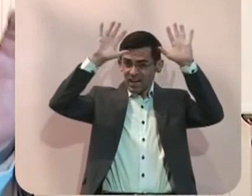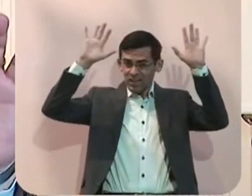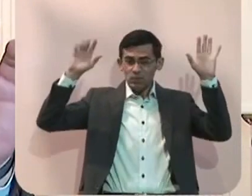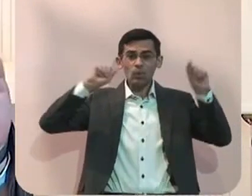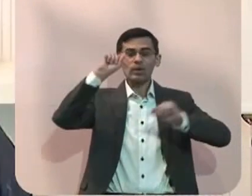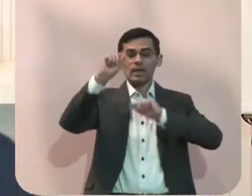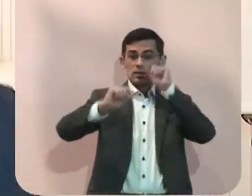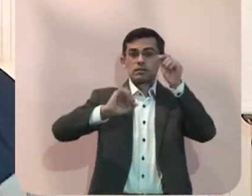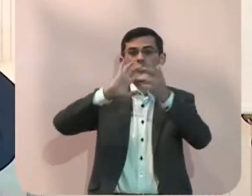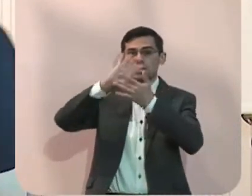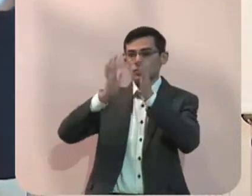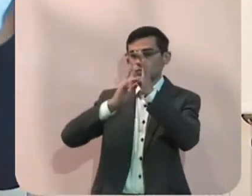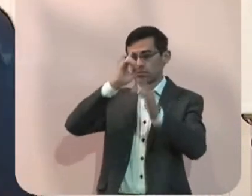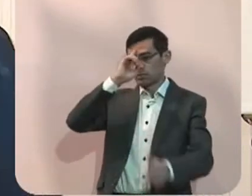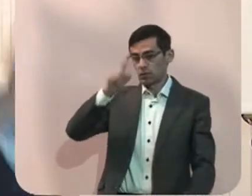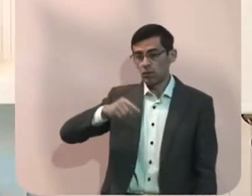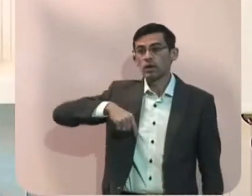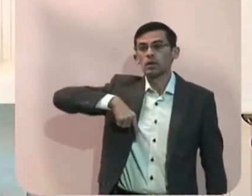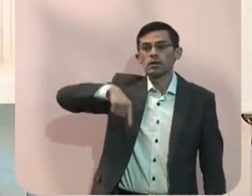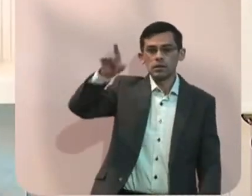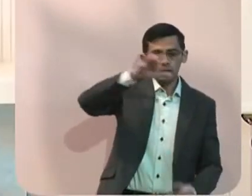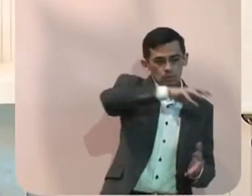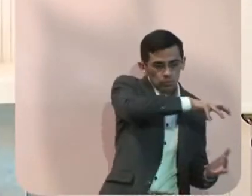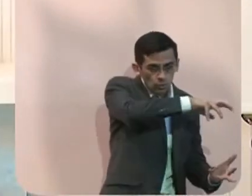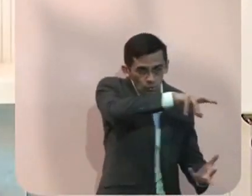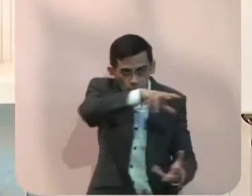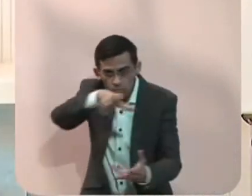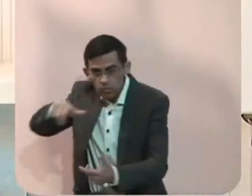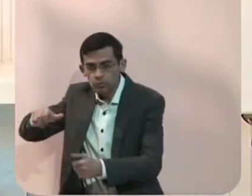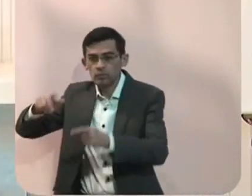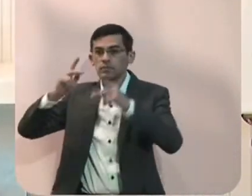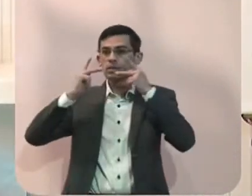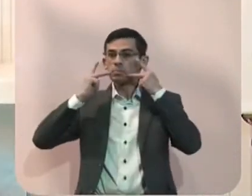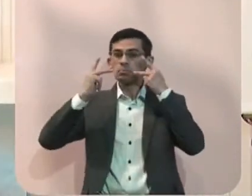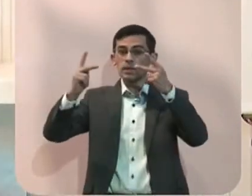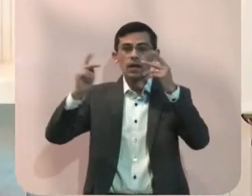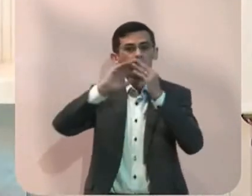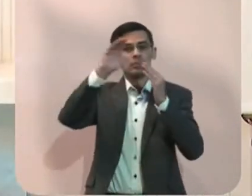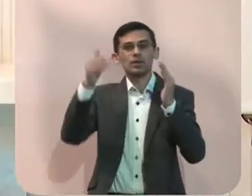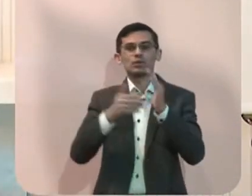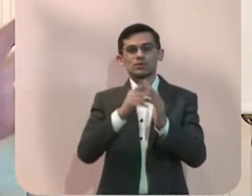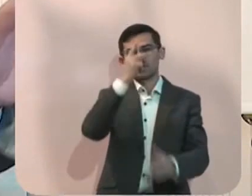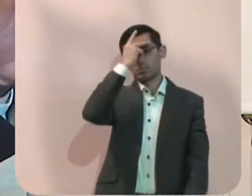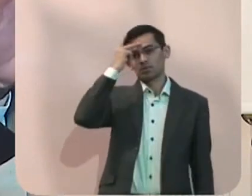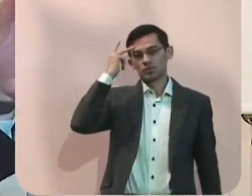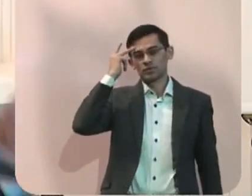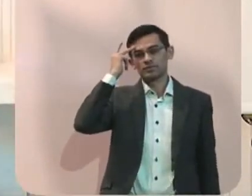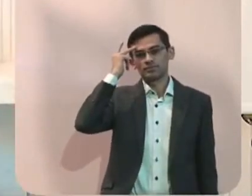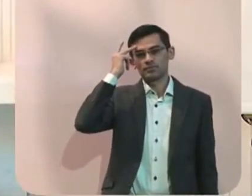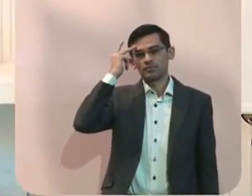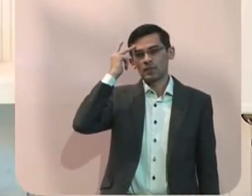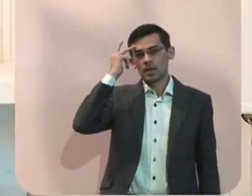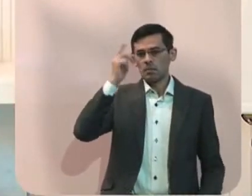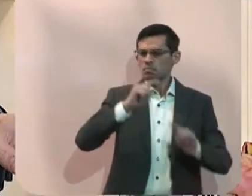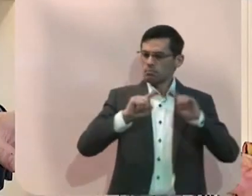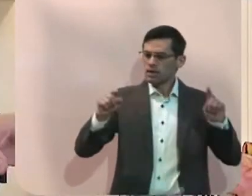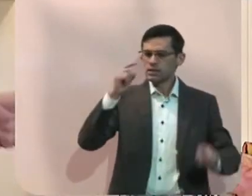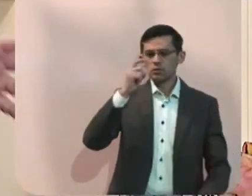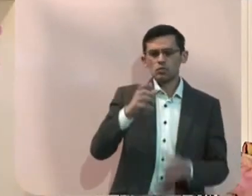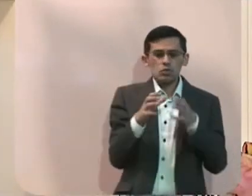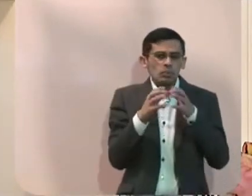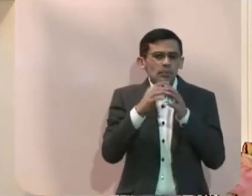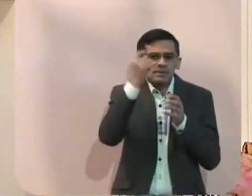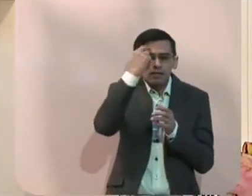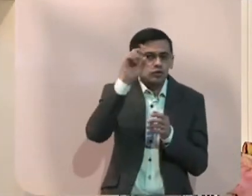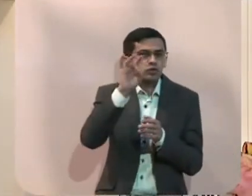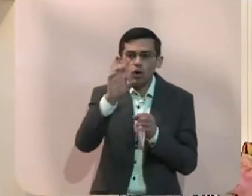de Jesus, que era ir por todo mundo e pregar o evangelho a toda criatura, somente toda criatura que fosse judeu,